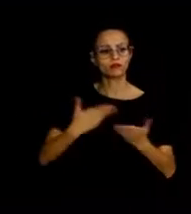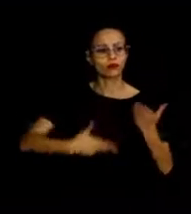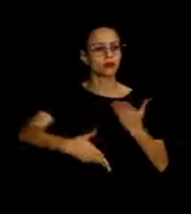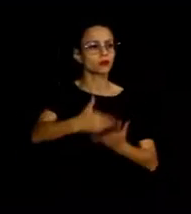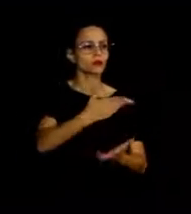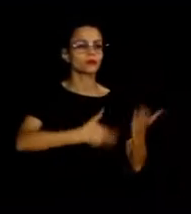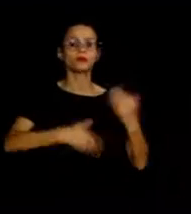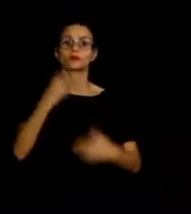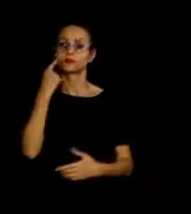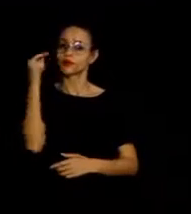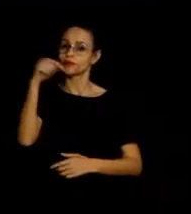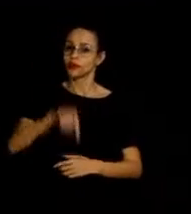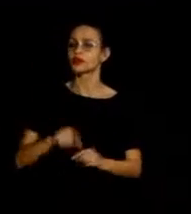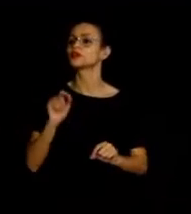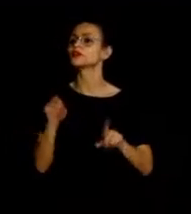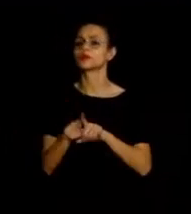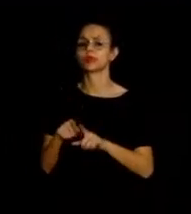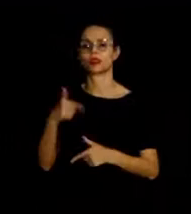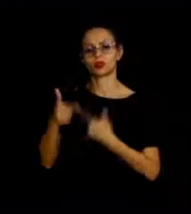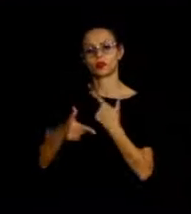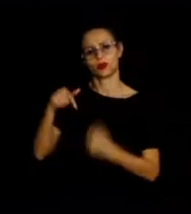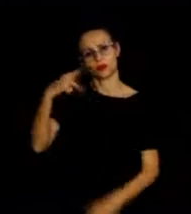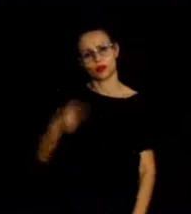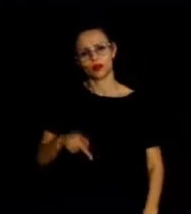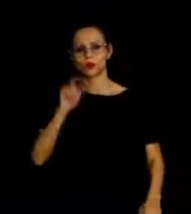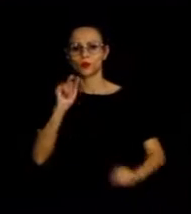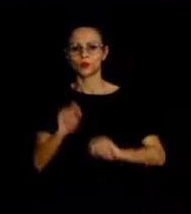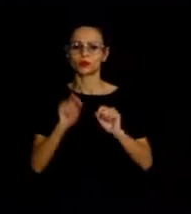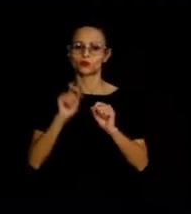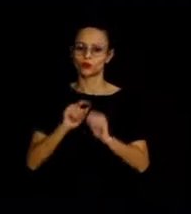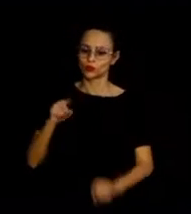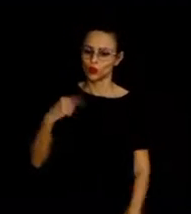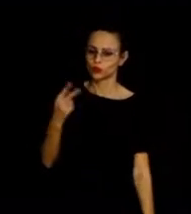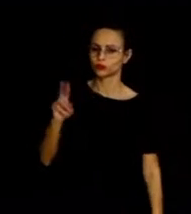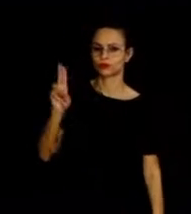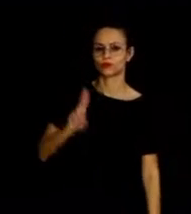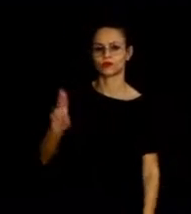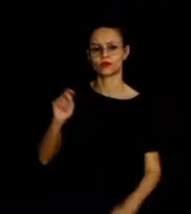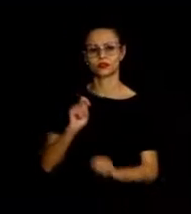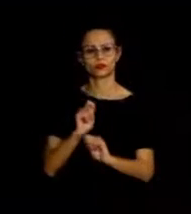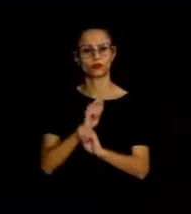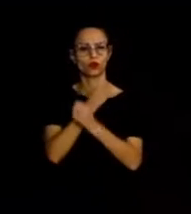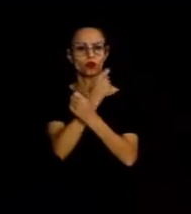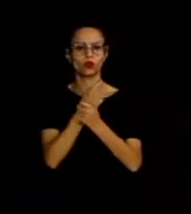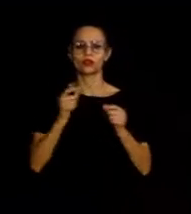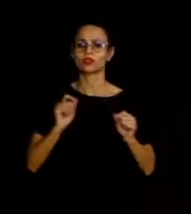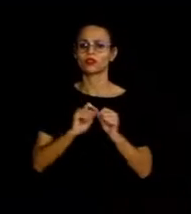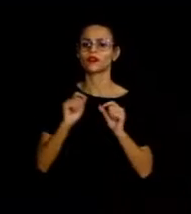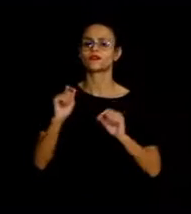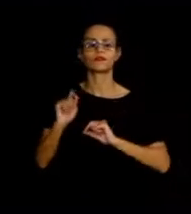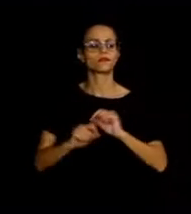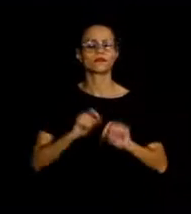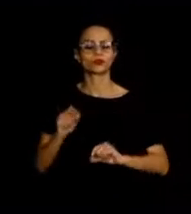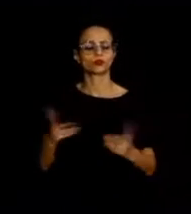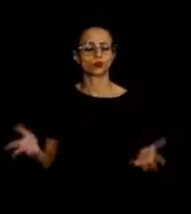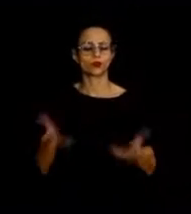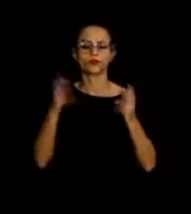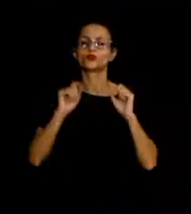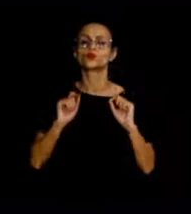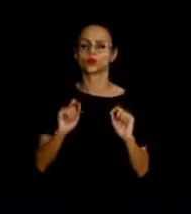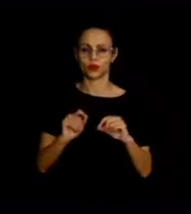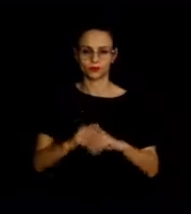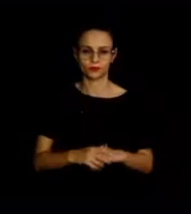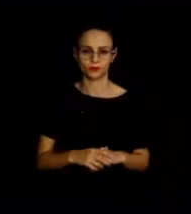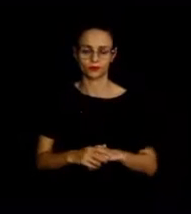e também para ver o que a gente tá fazendo para ver o que a gente enquanto Universidade Católica está promovendo